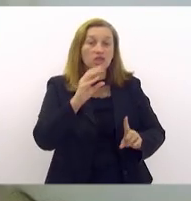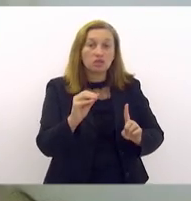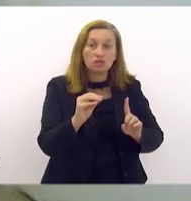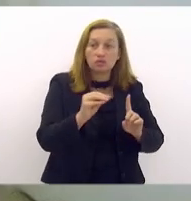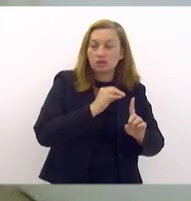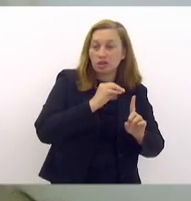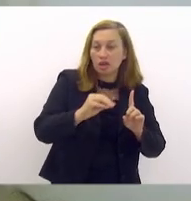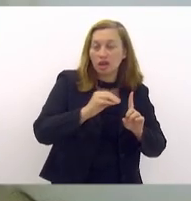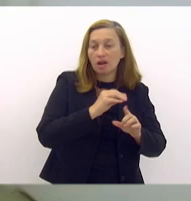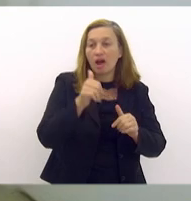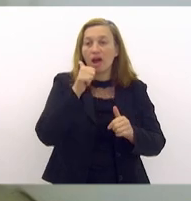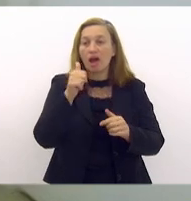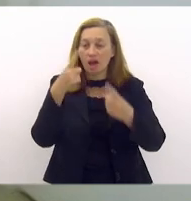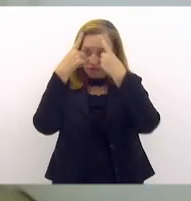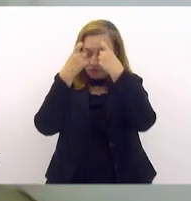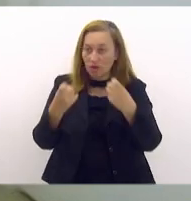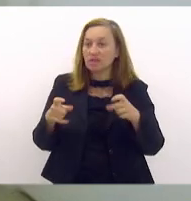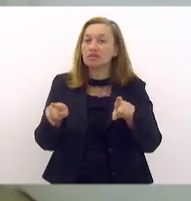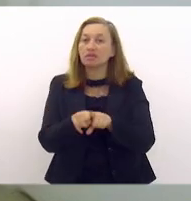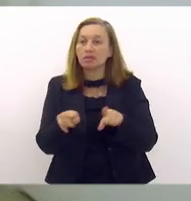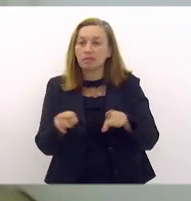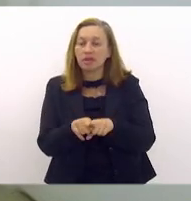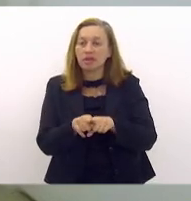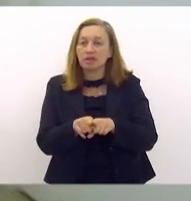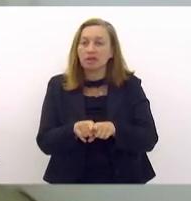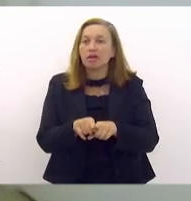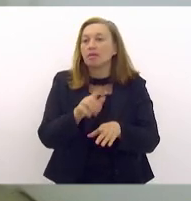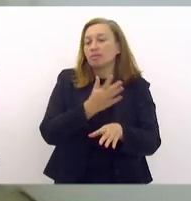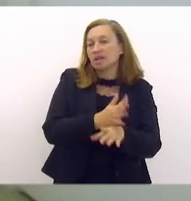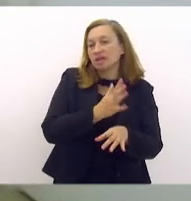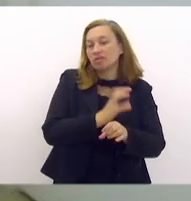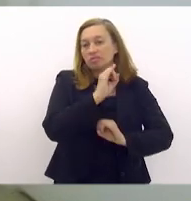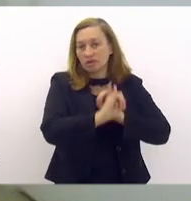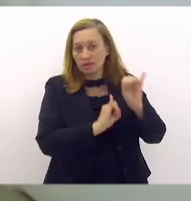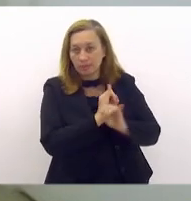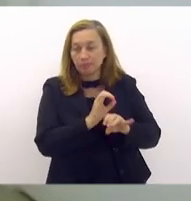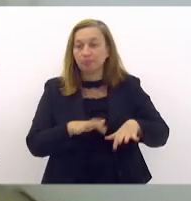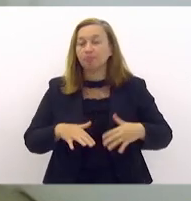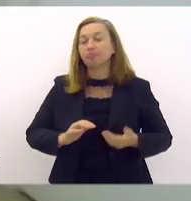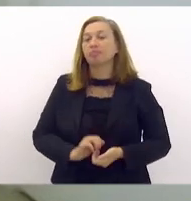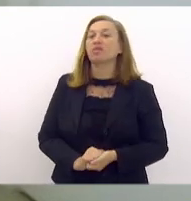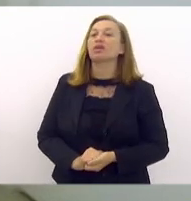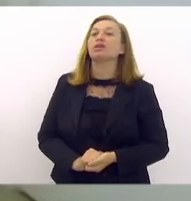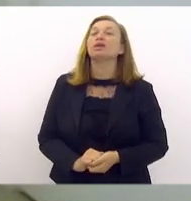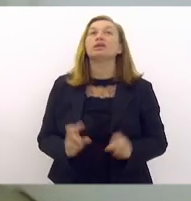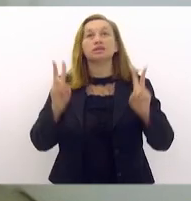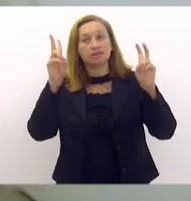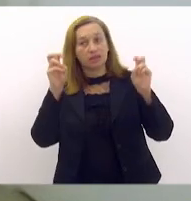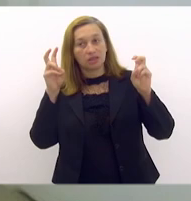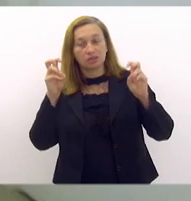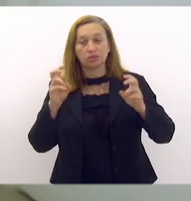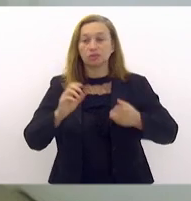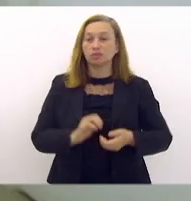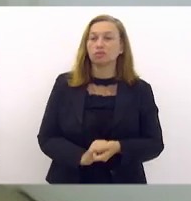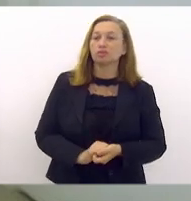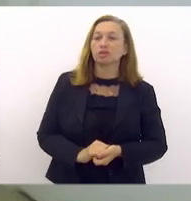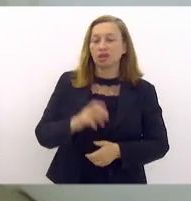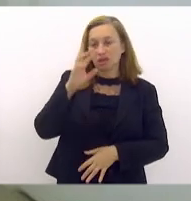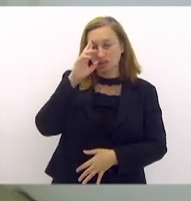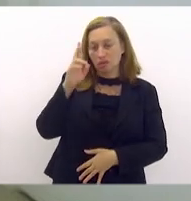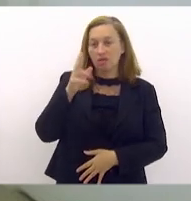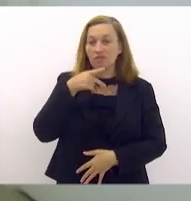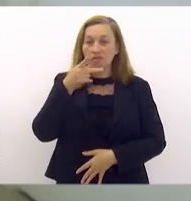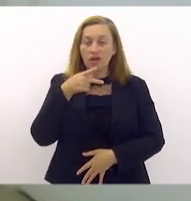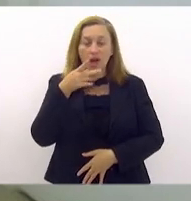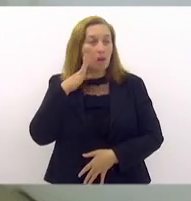à violência também praticada na internet. E essa a questão do dano secundário que a senhora trouxe, ela